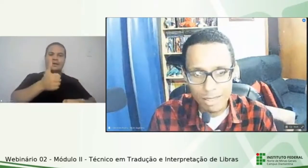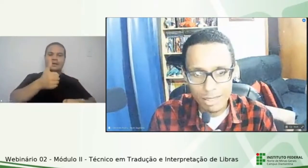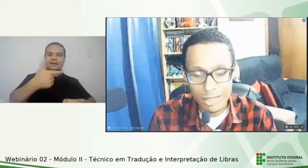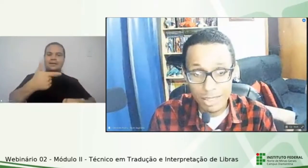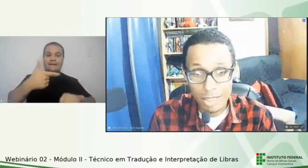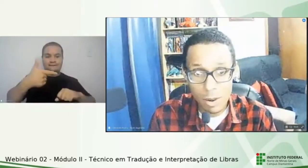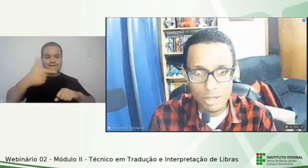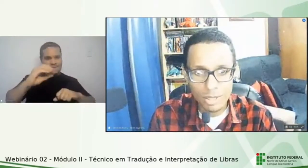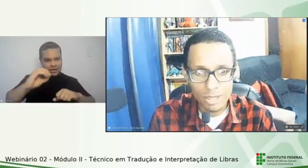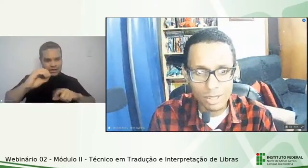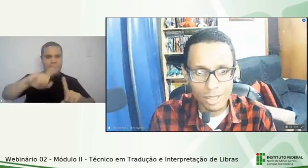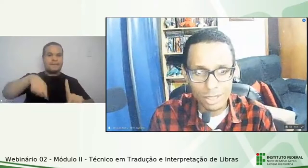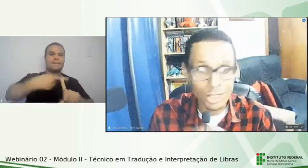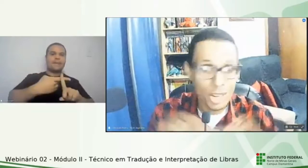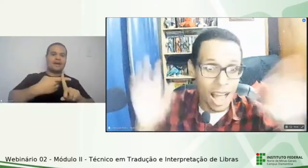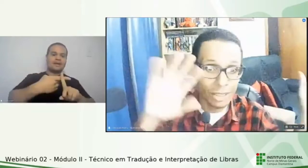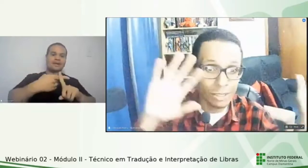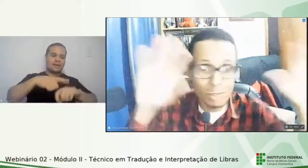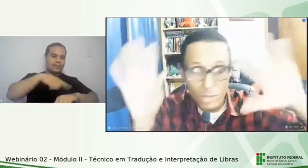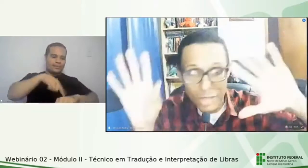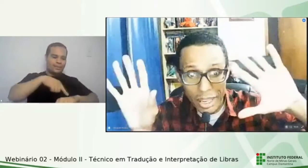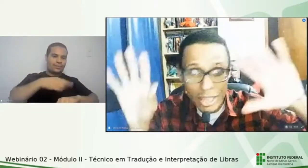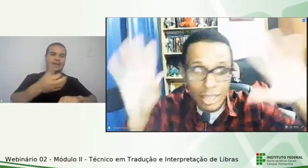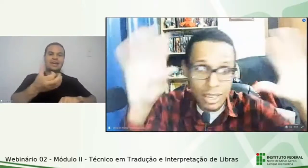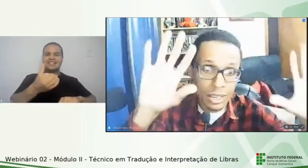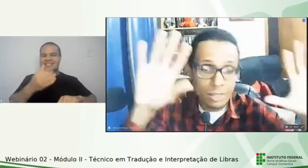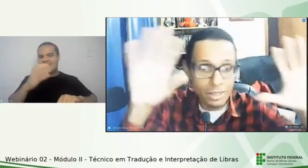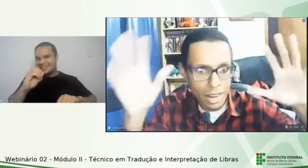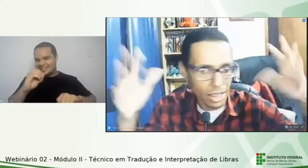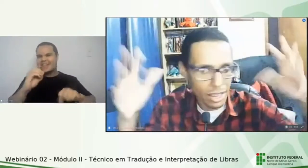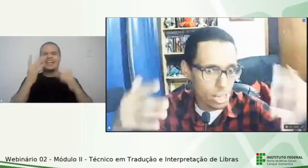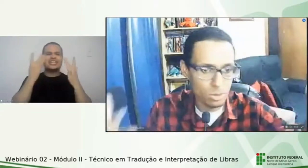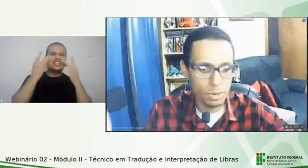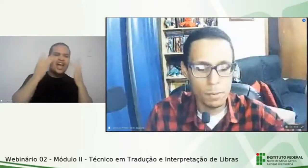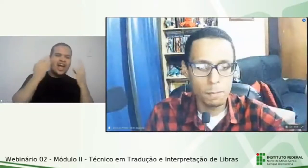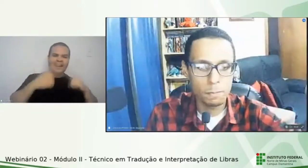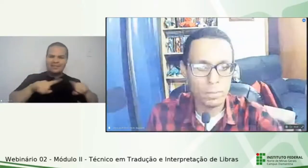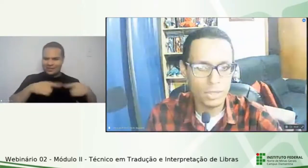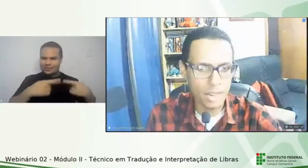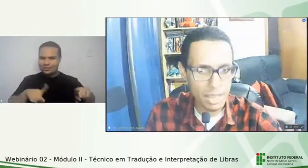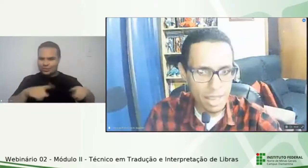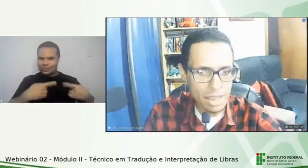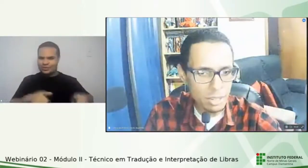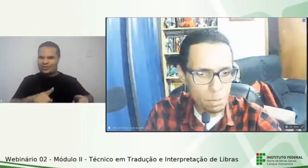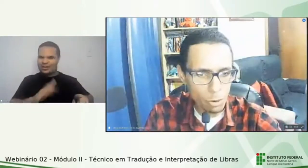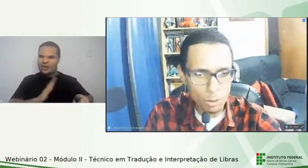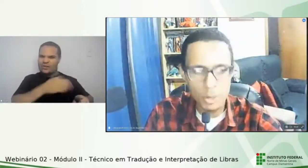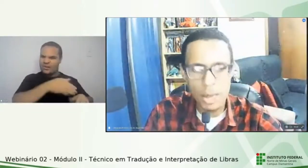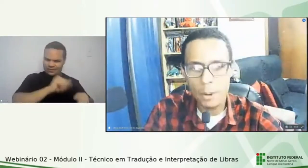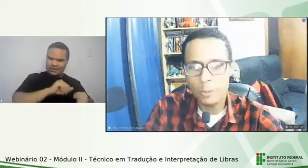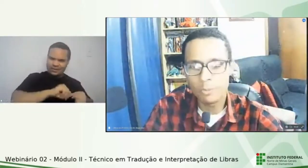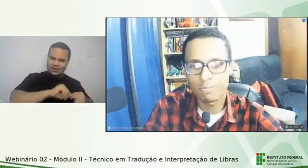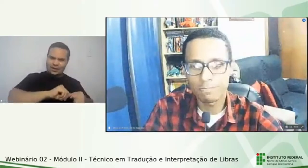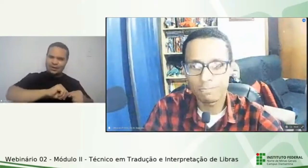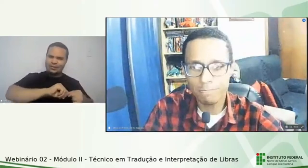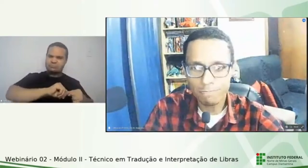mais 60 horas de teatro, né? Musiquinha. Será que é isso? Será que é esse